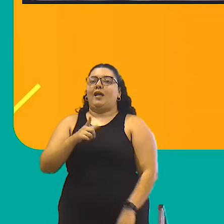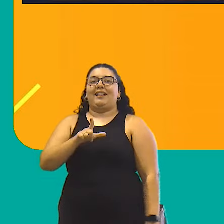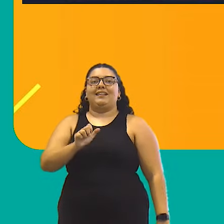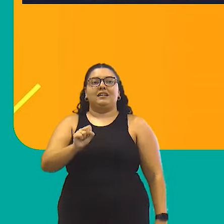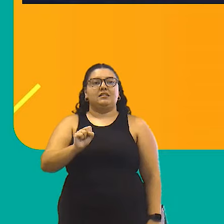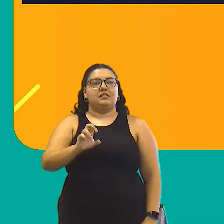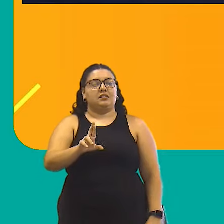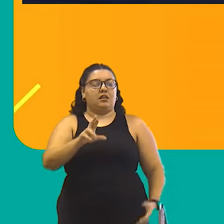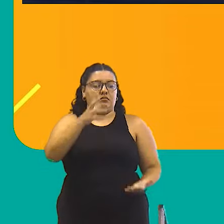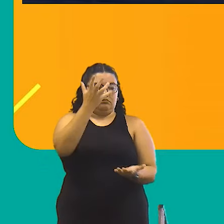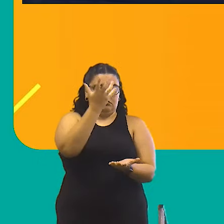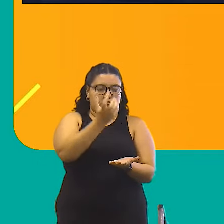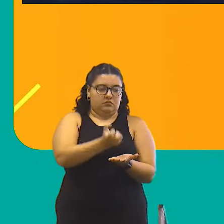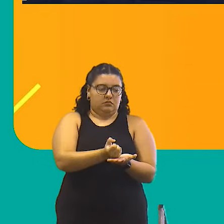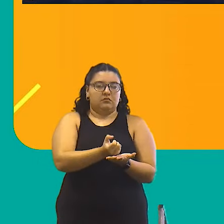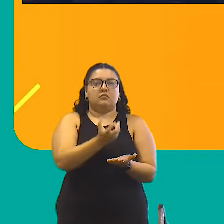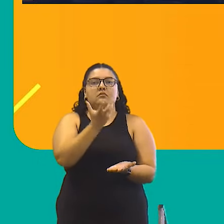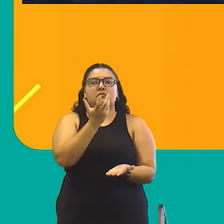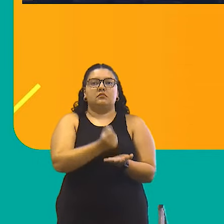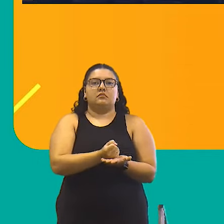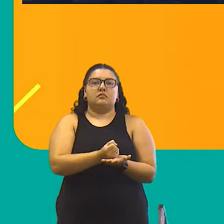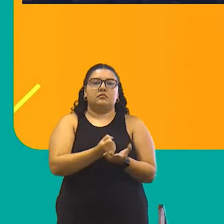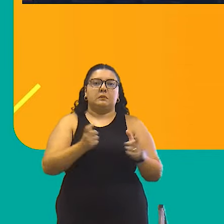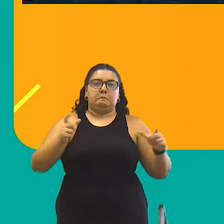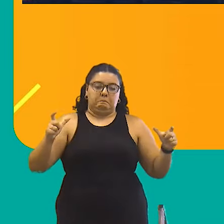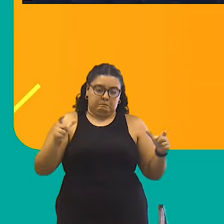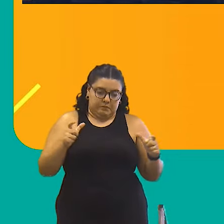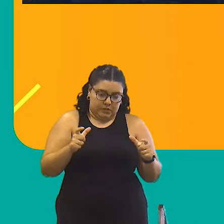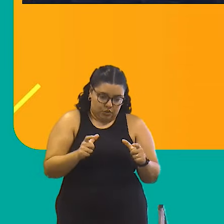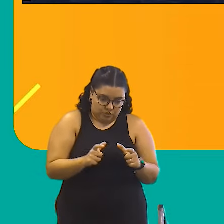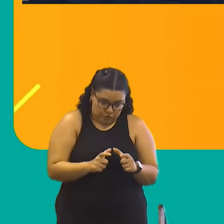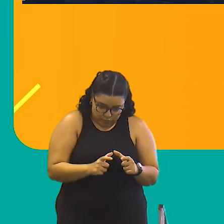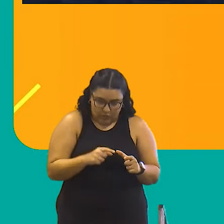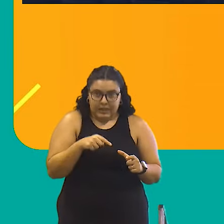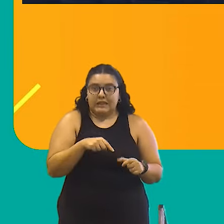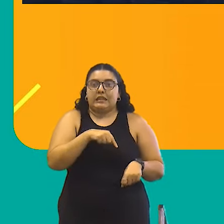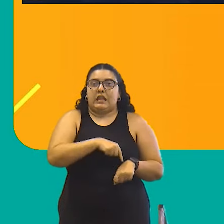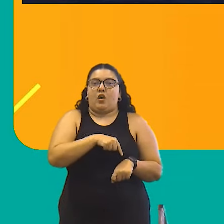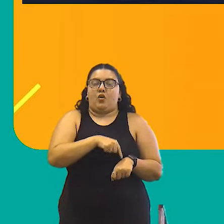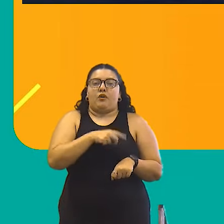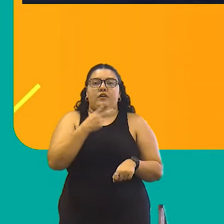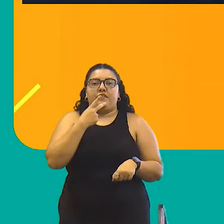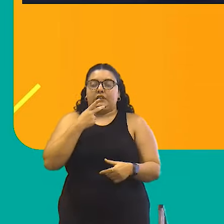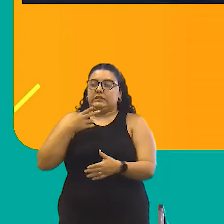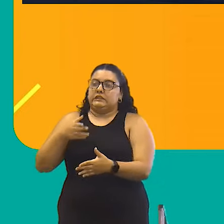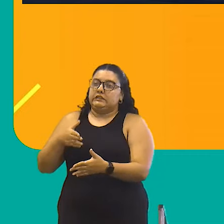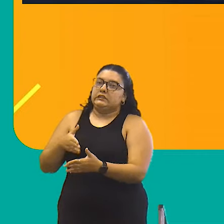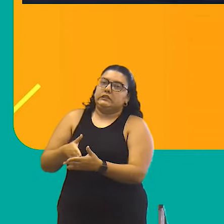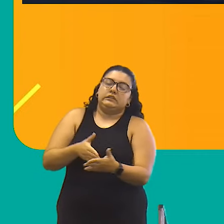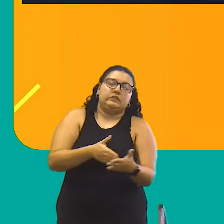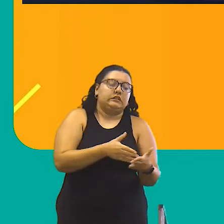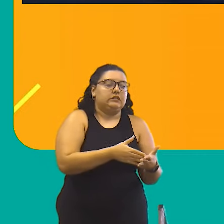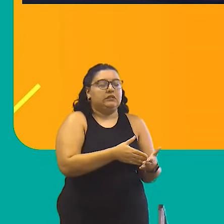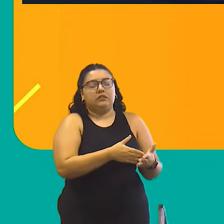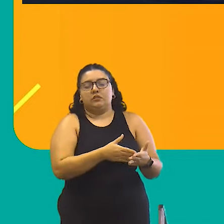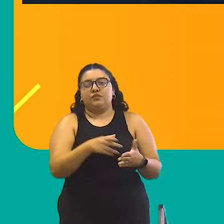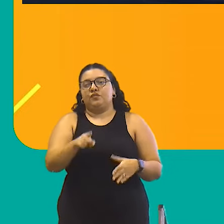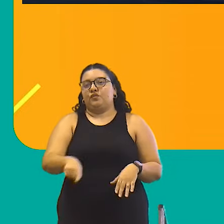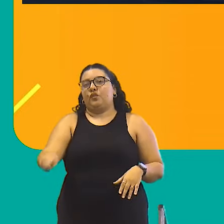com emissão em menores comprimentos. Porque na hora que eu falo obstáculo pequeno, buraco